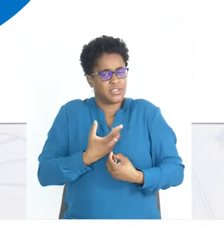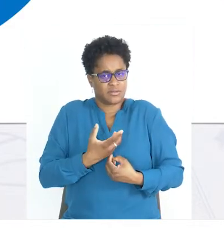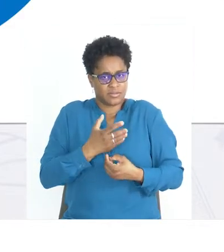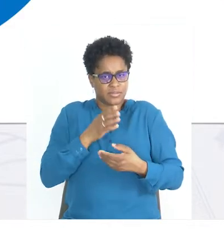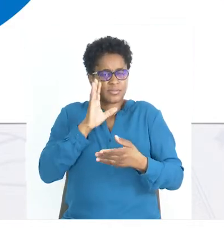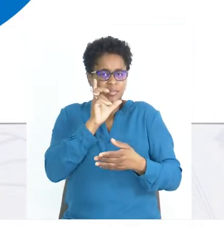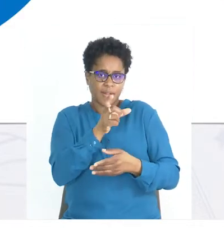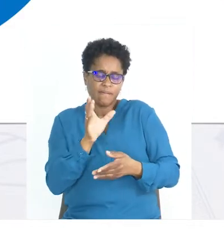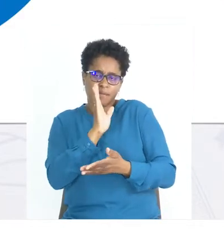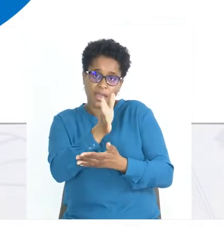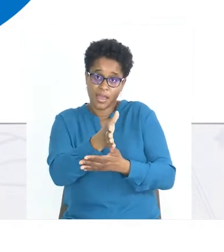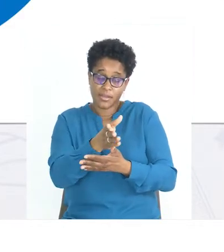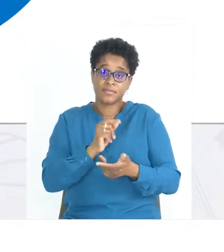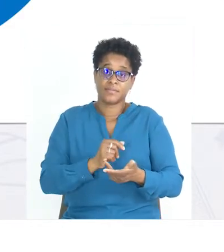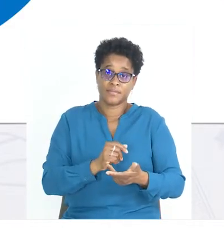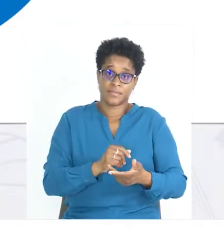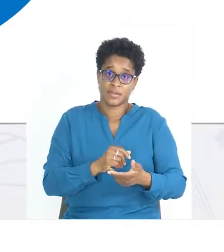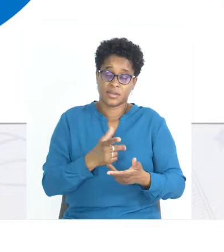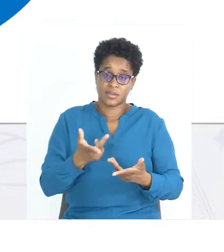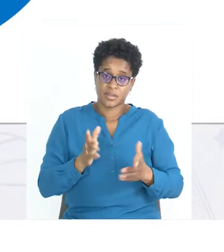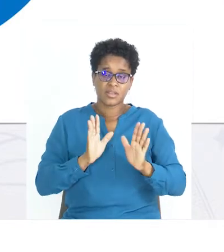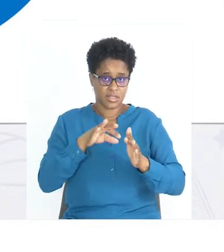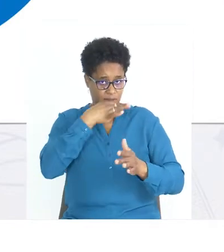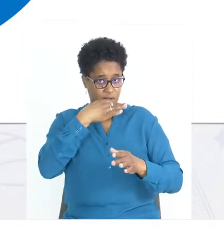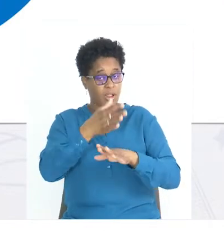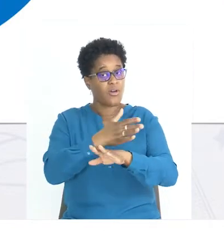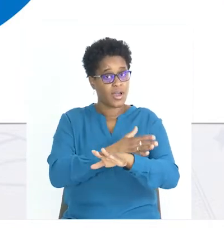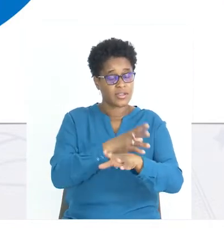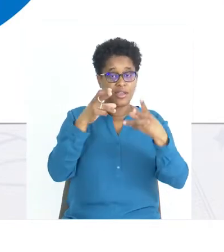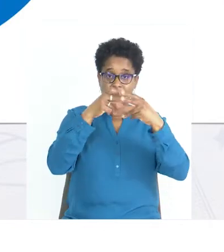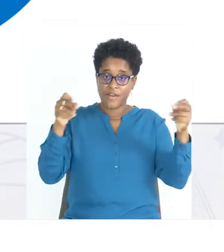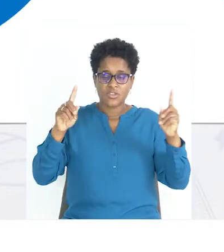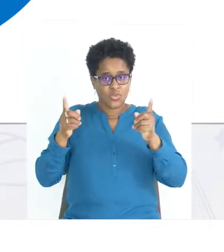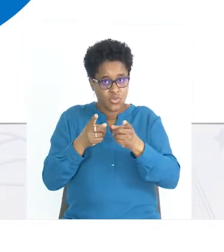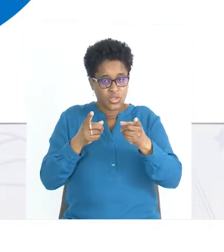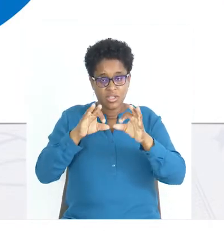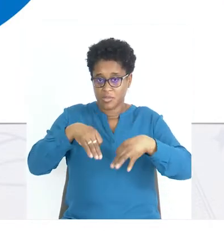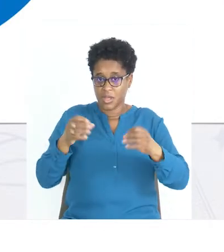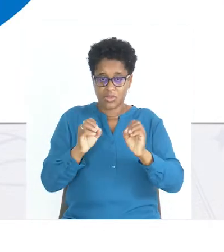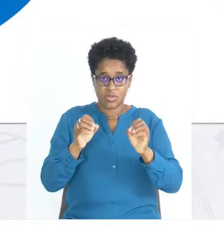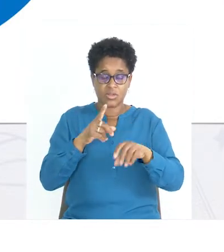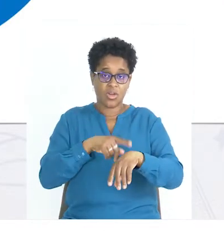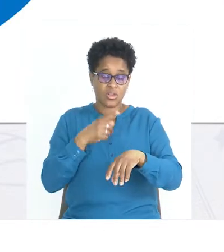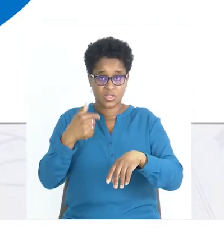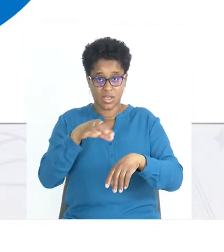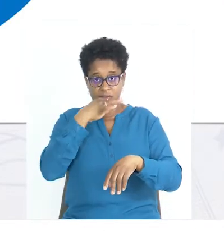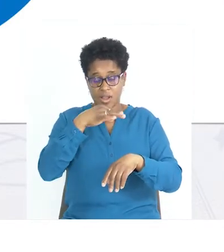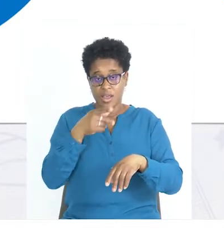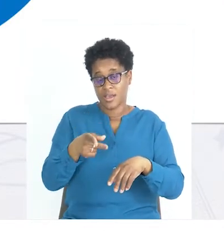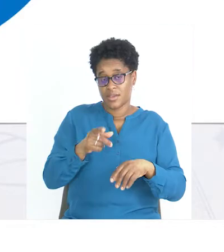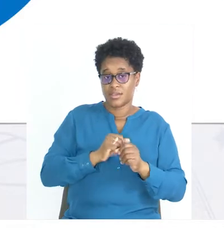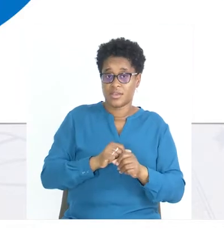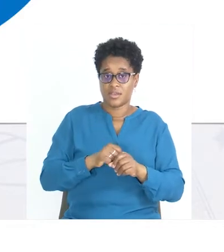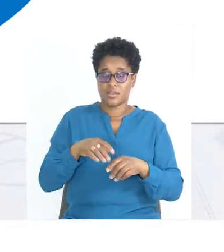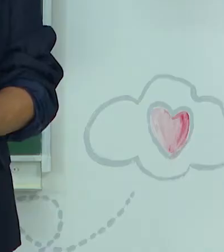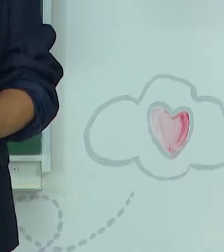simplificada, direta, explicitação da intimidade, aqui que já tinha dito, e frases curtas e inacabadas. Certas horas estás a falar ali,